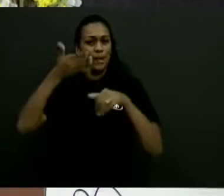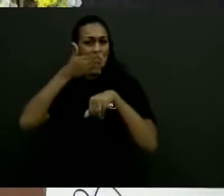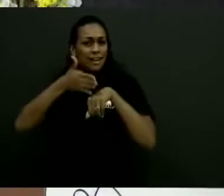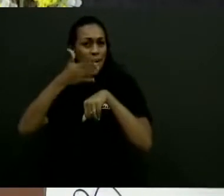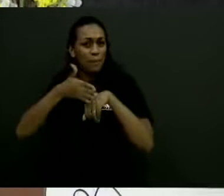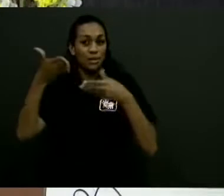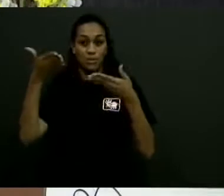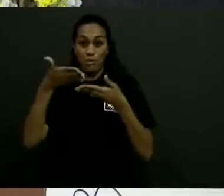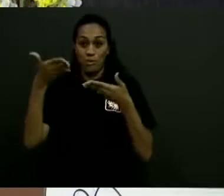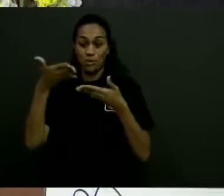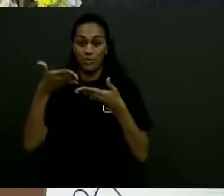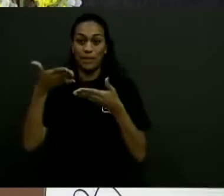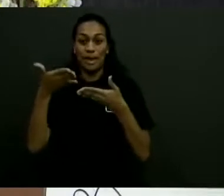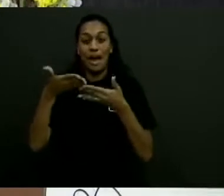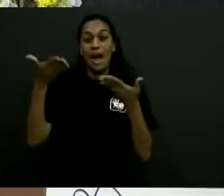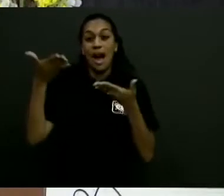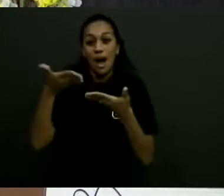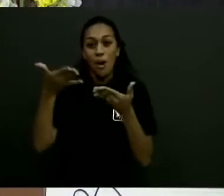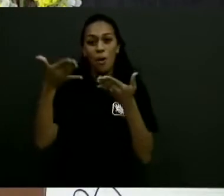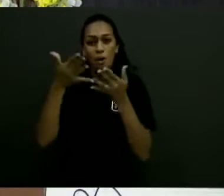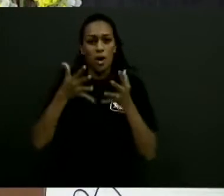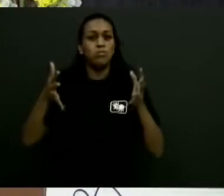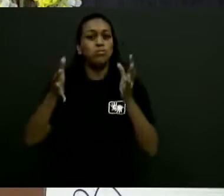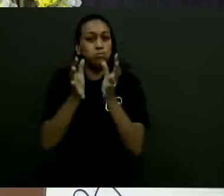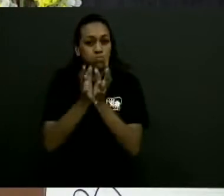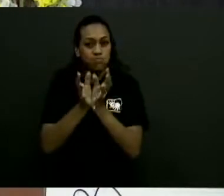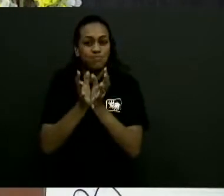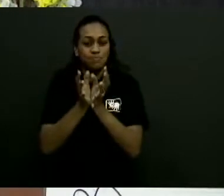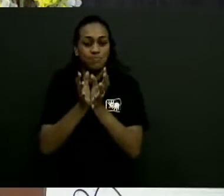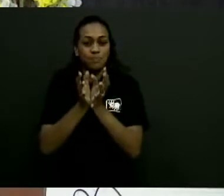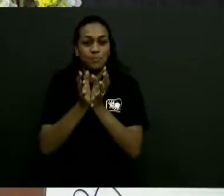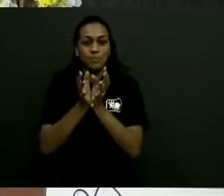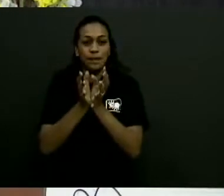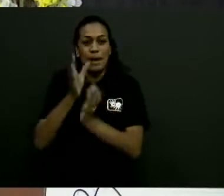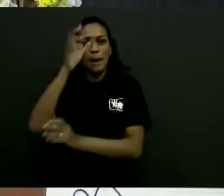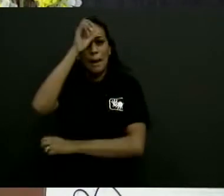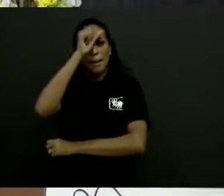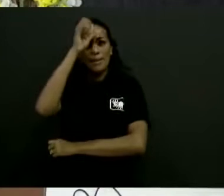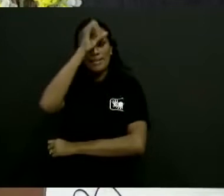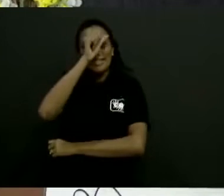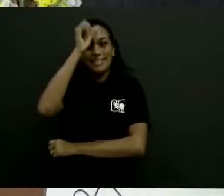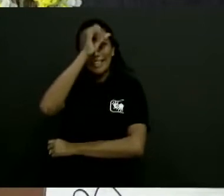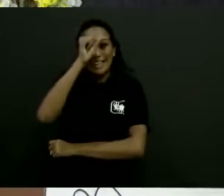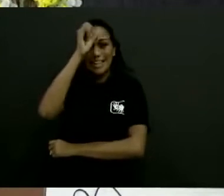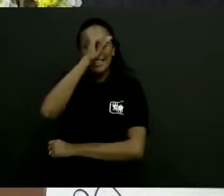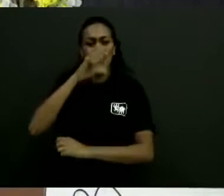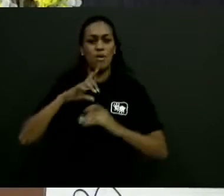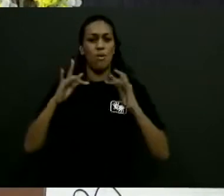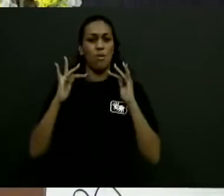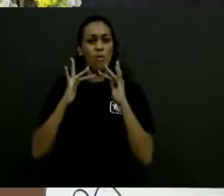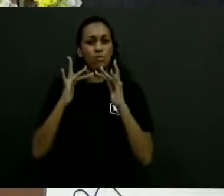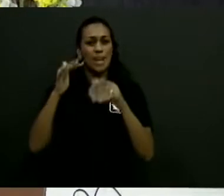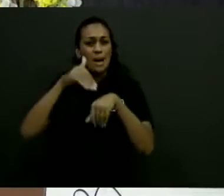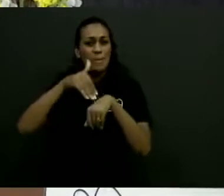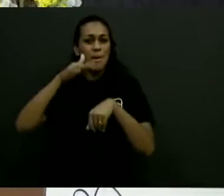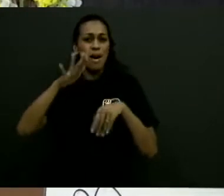de hoje, um momento que nós estaremos todos juntos aqui para aprendermos um pouco mais, para termos um pouco mais